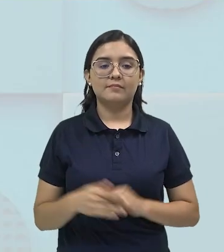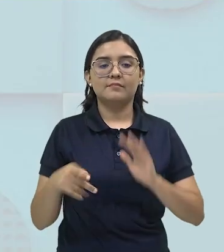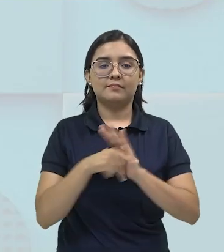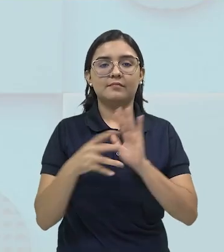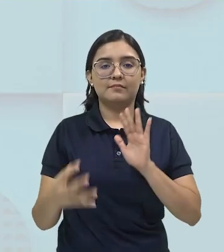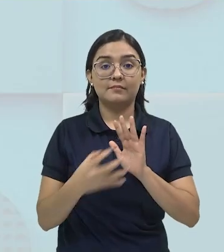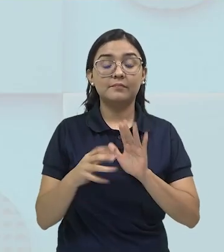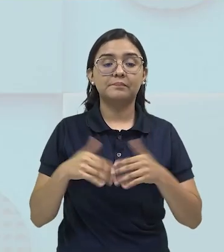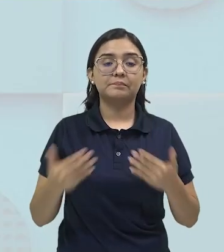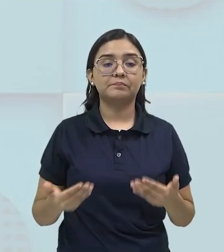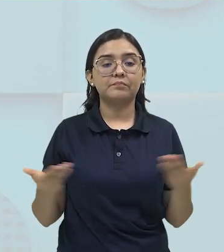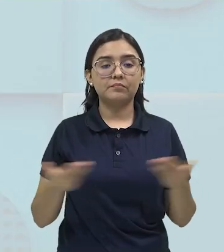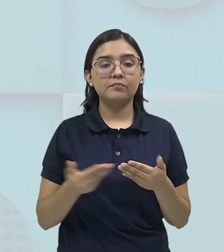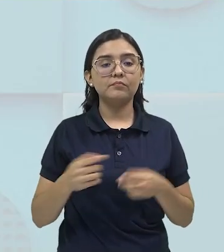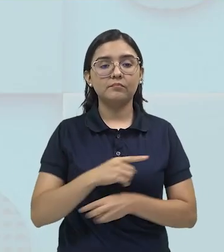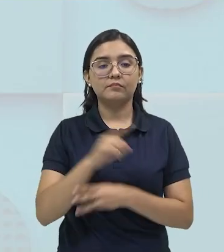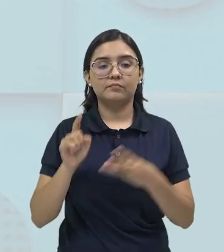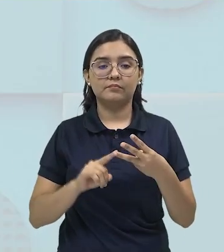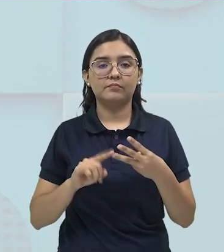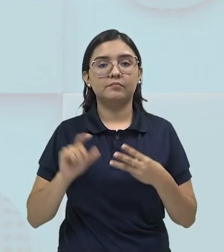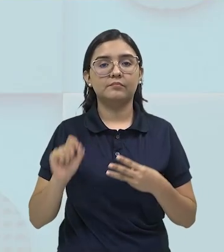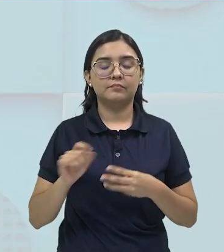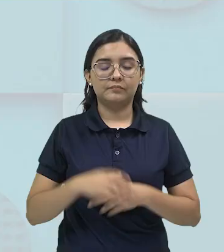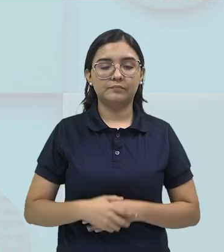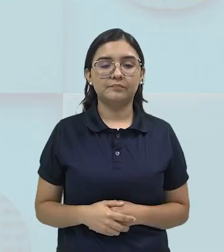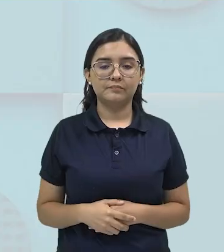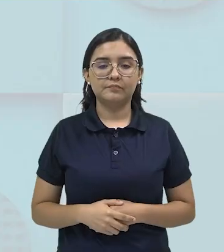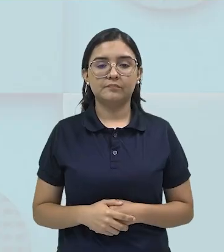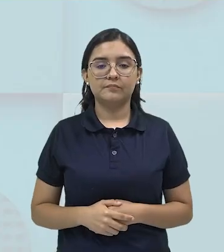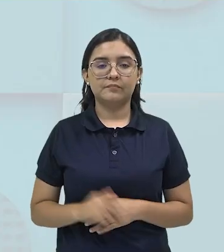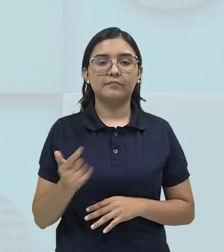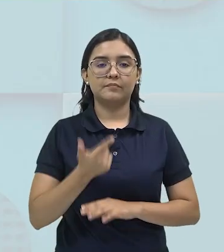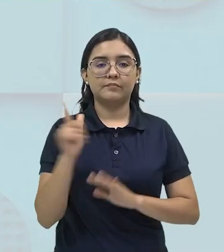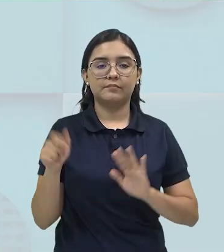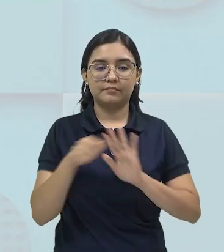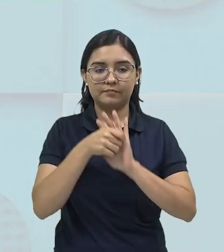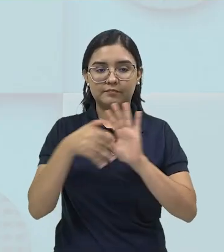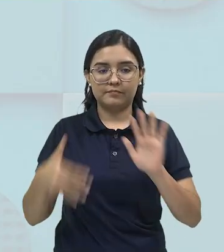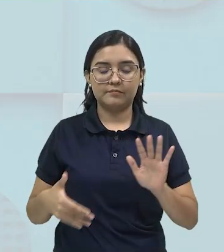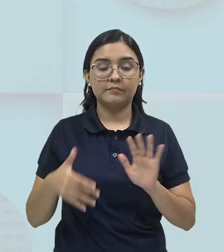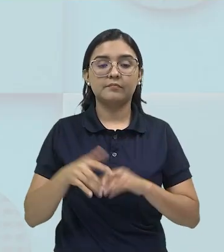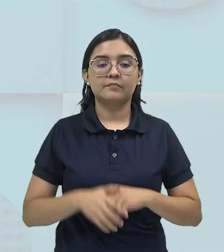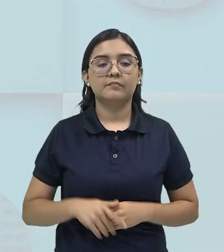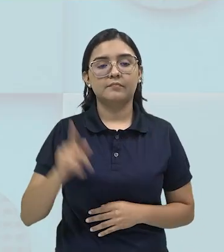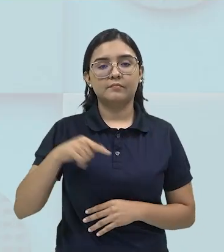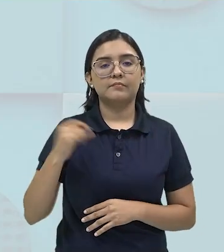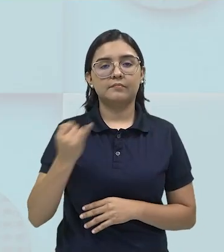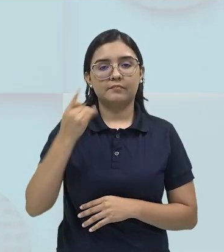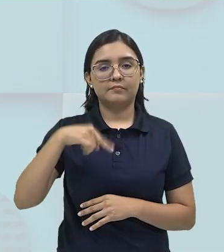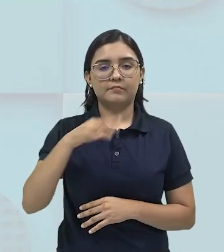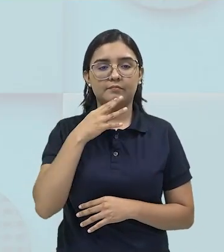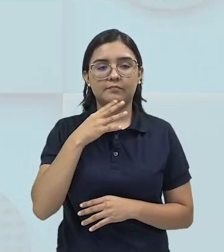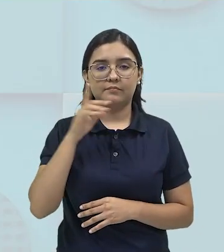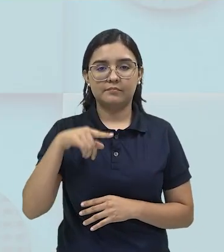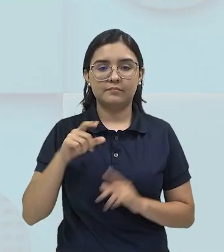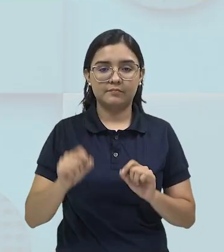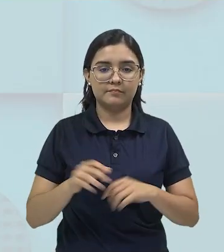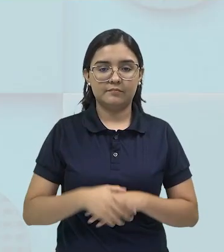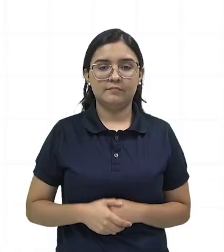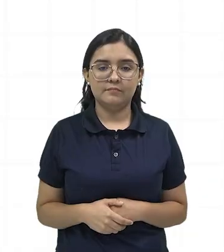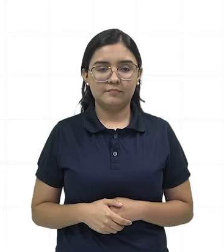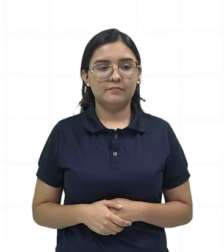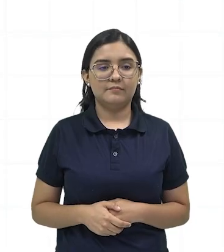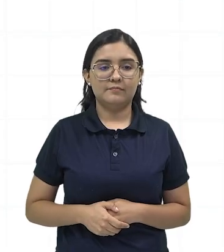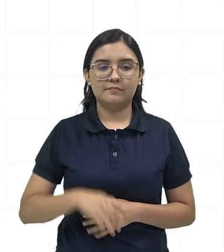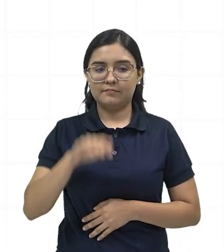hipérbole. Agora, nós temos também outra figura de pensamento também, que é importante vocês conhecerem, que é o